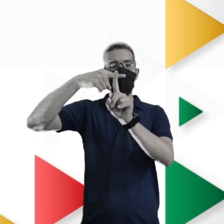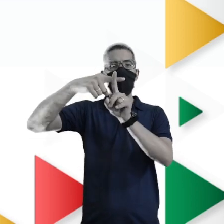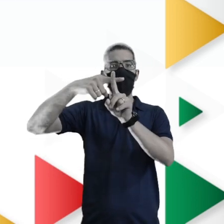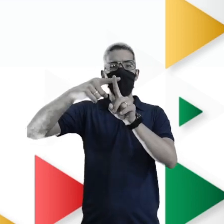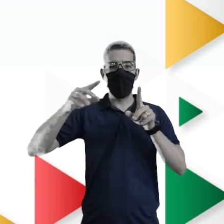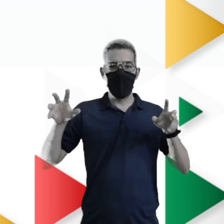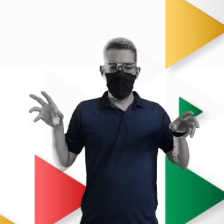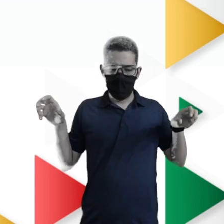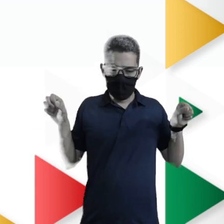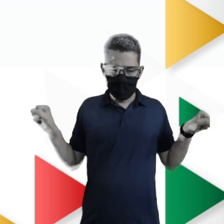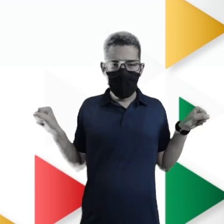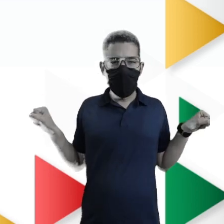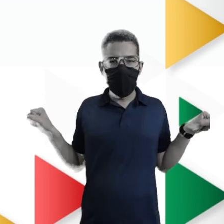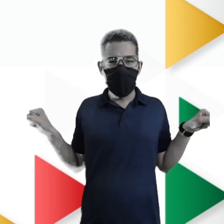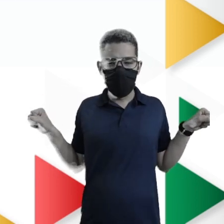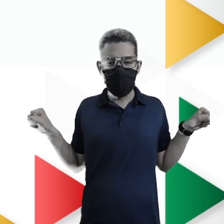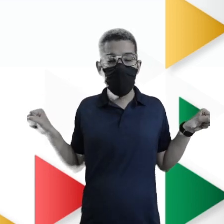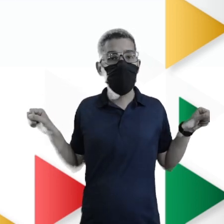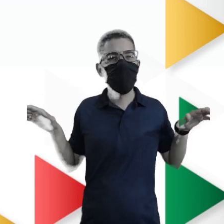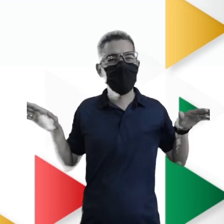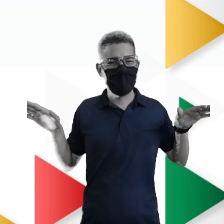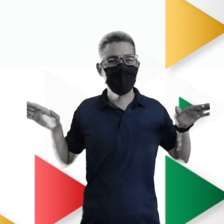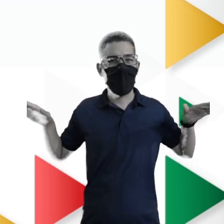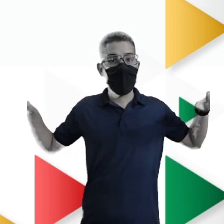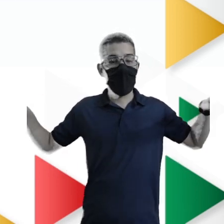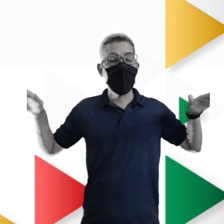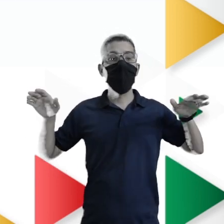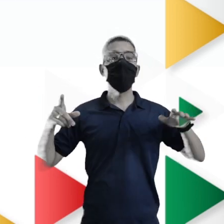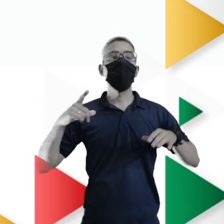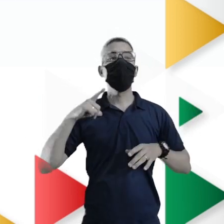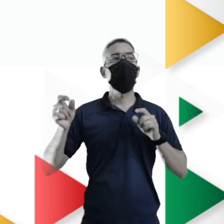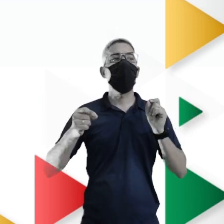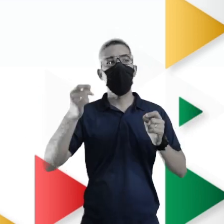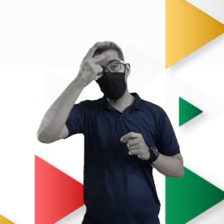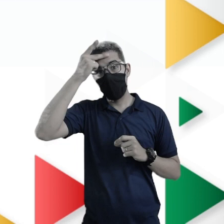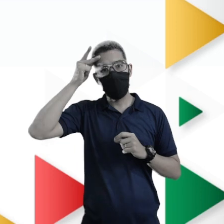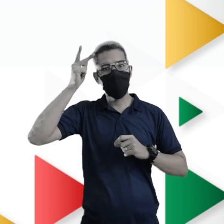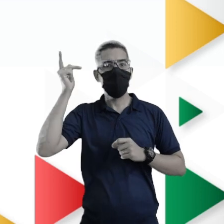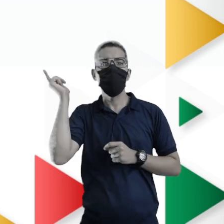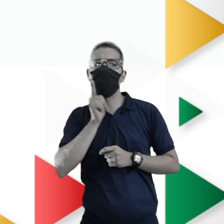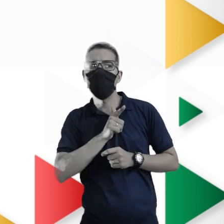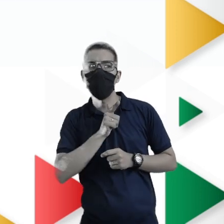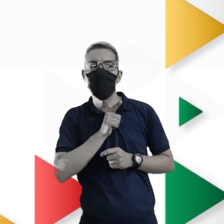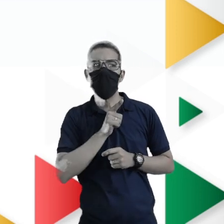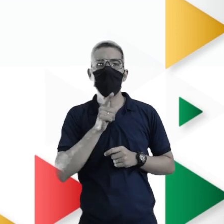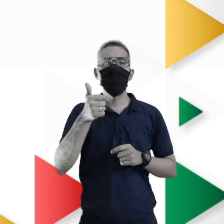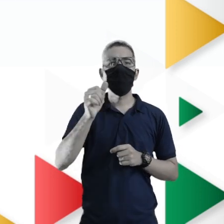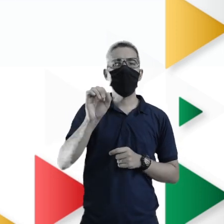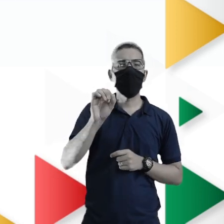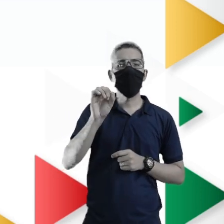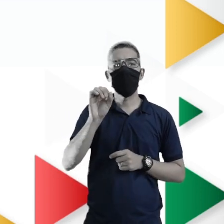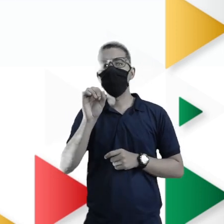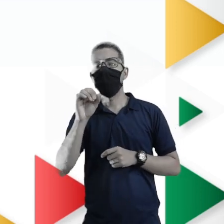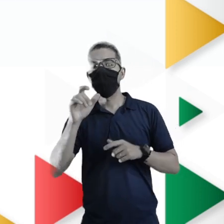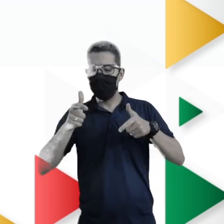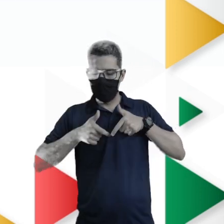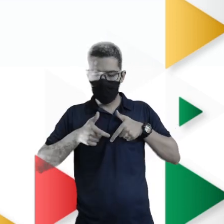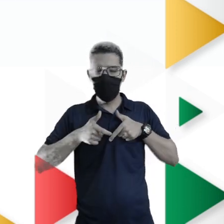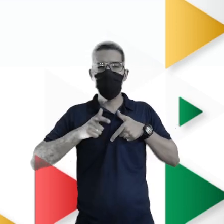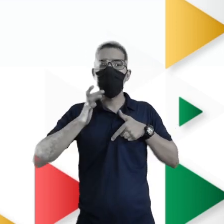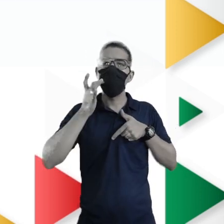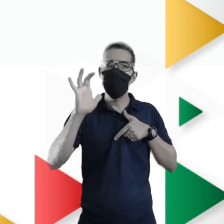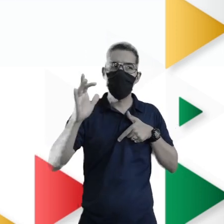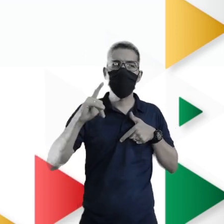ginástica artística e ele é referenciado. Como é que se mede se o cara é bom, se ele merece o 10, se ele merece o ouro aí? Ele